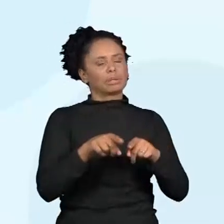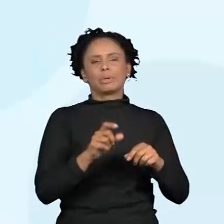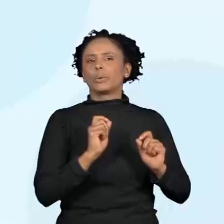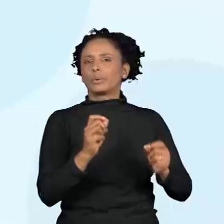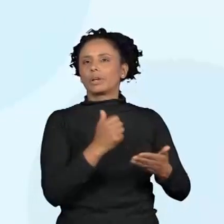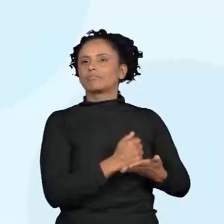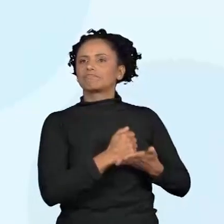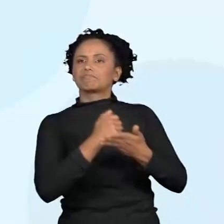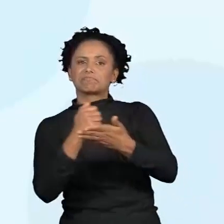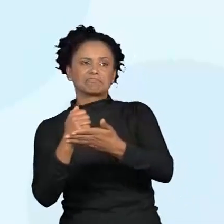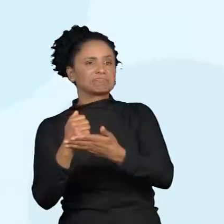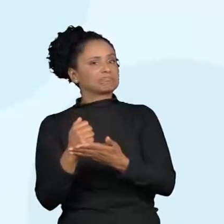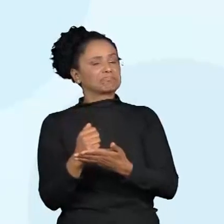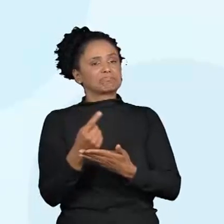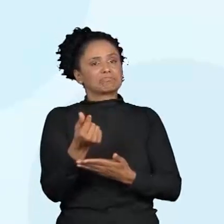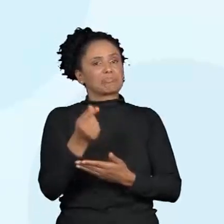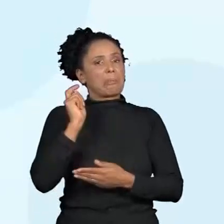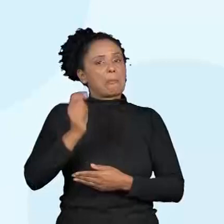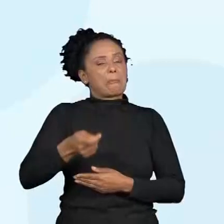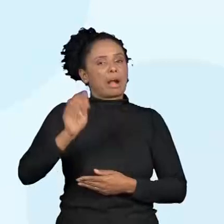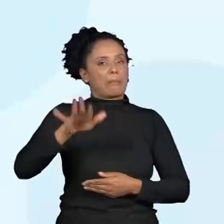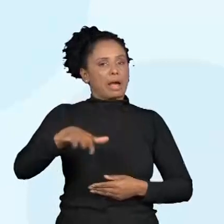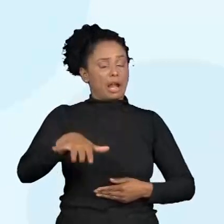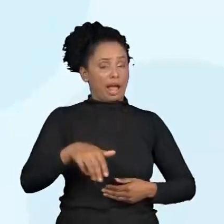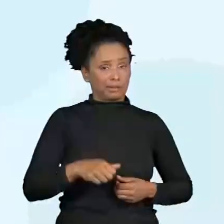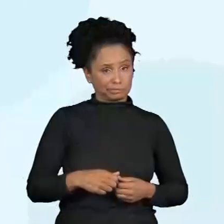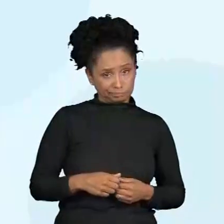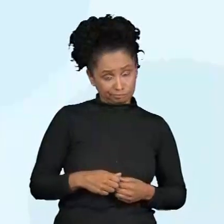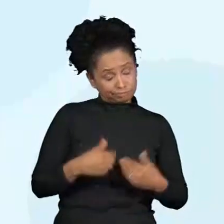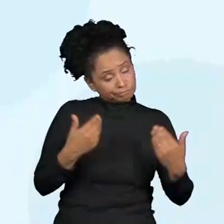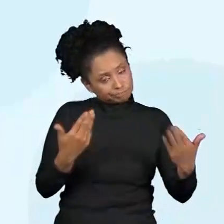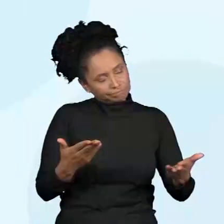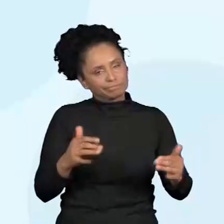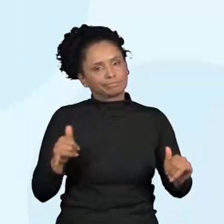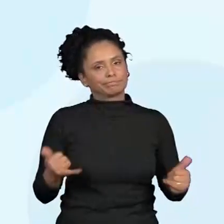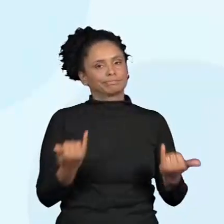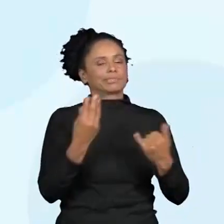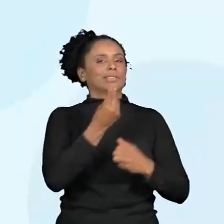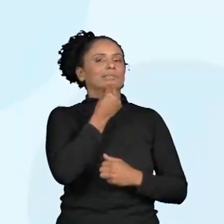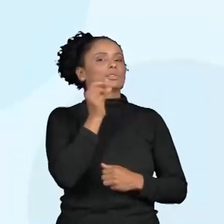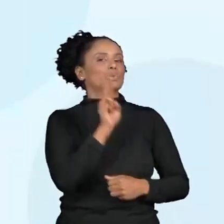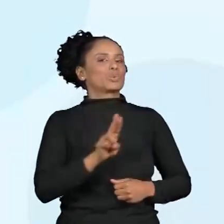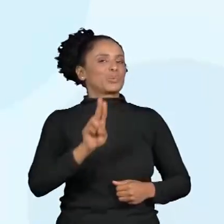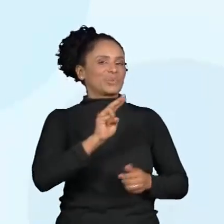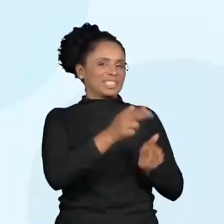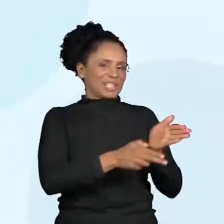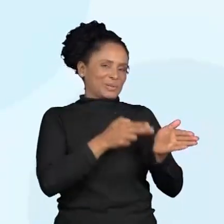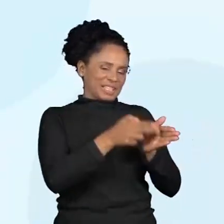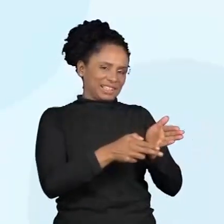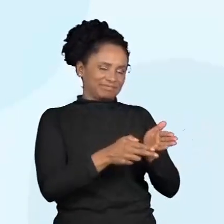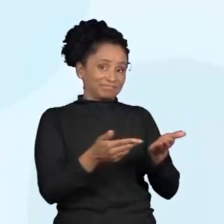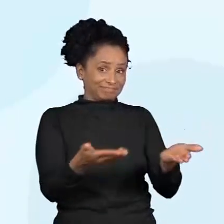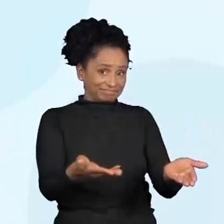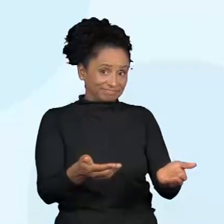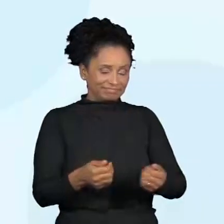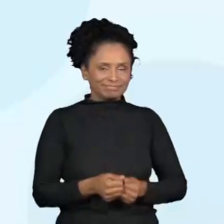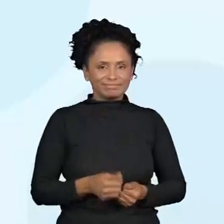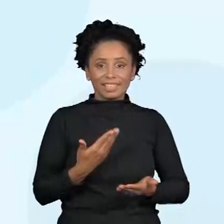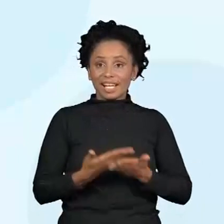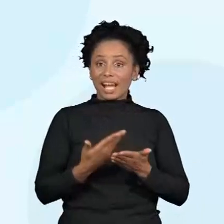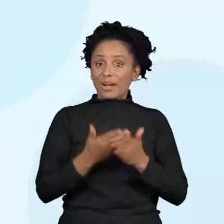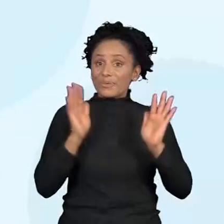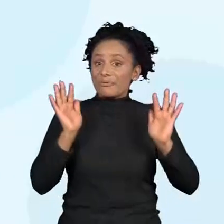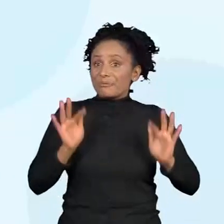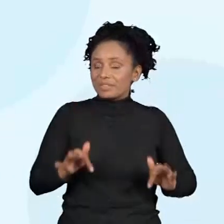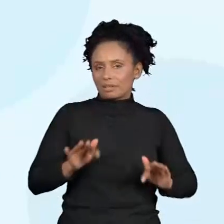aí mostra os motivos de utilizar o trem aqui. A gente está chegando no finalzinho da nossa aula, mas eu